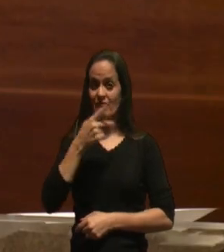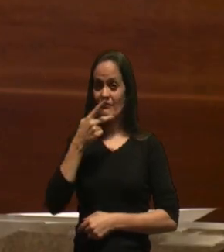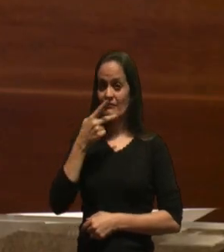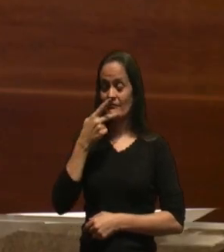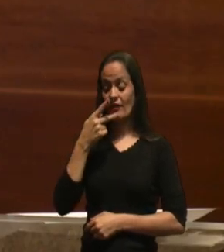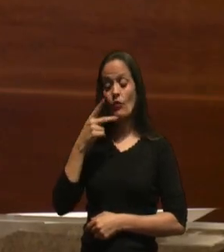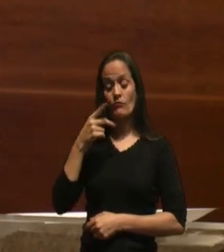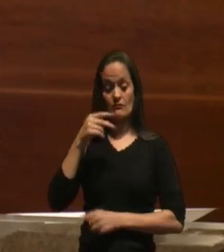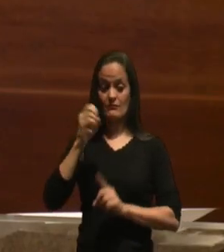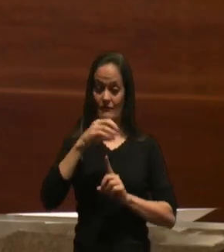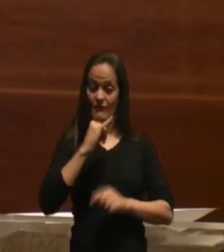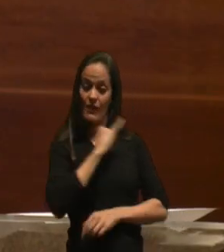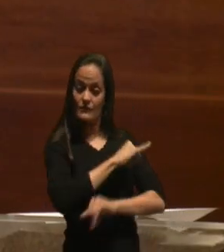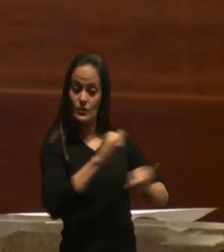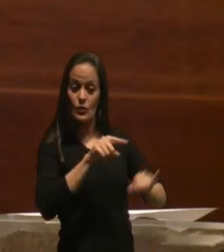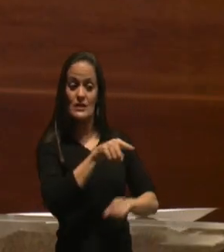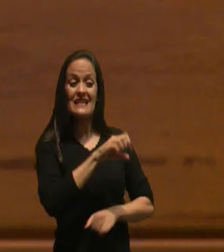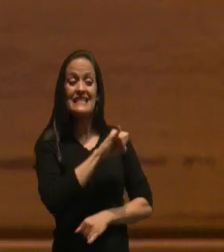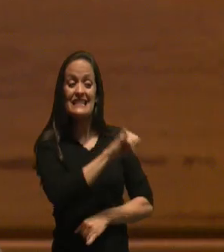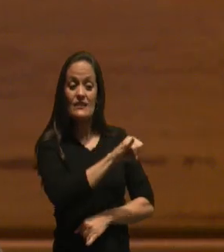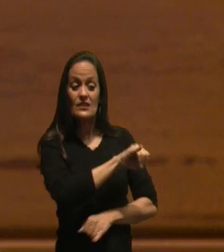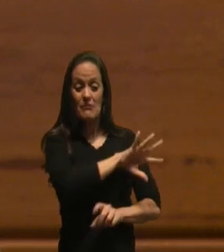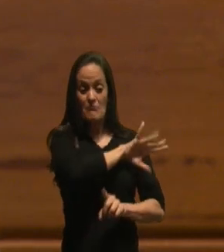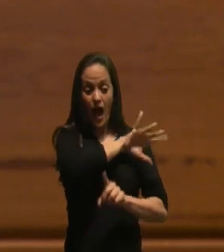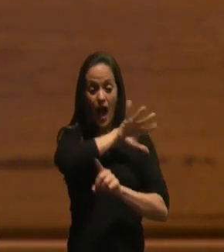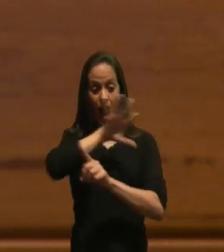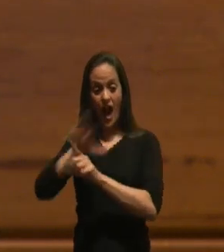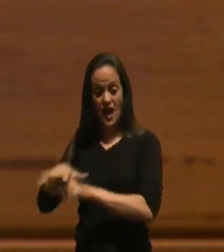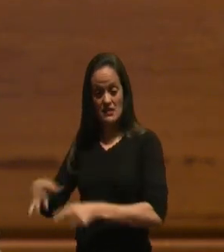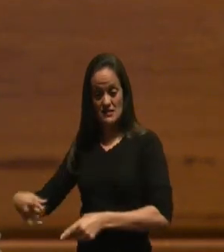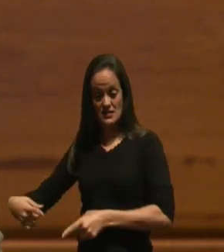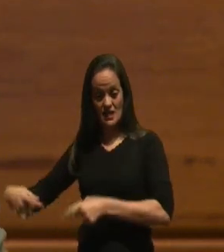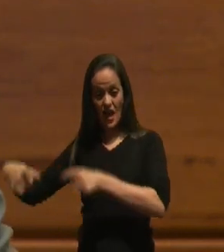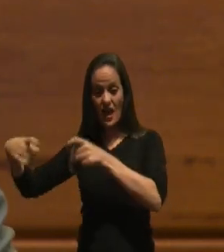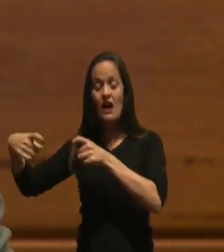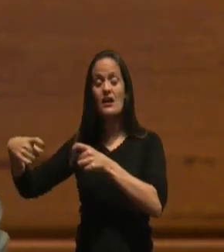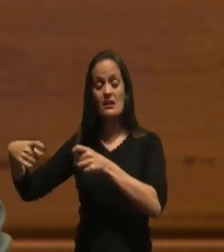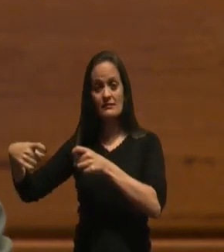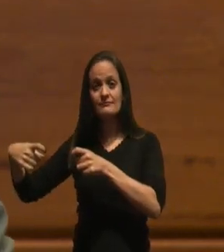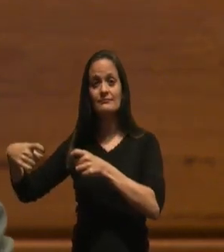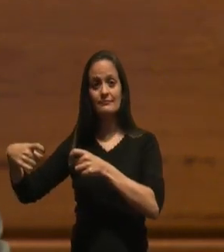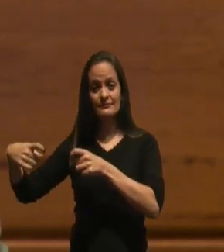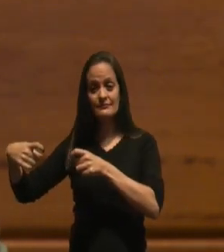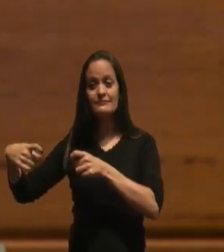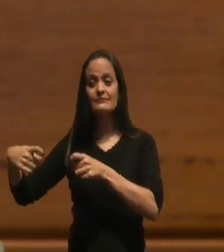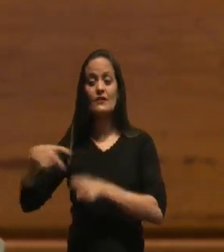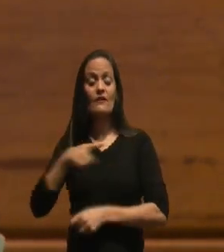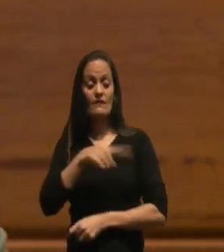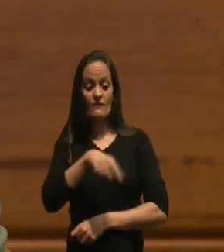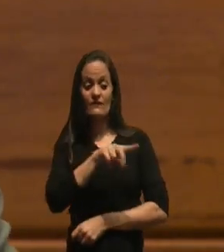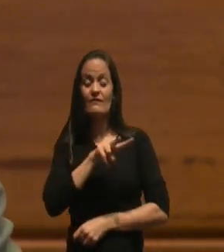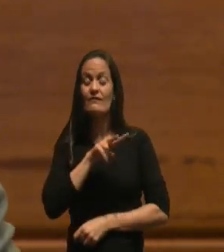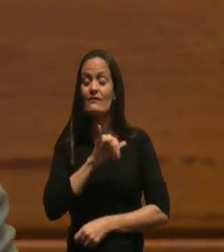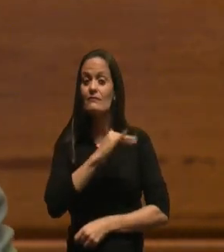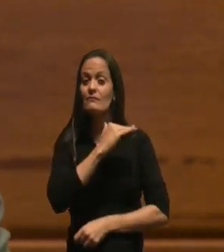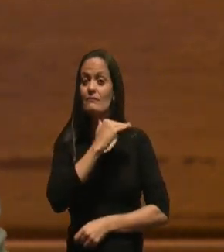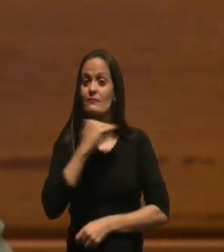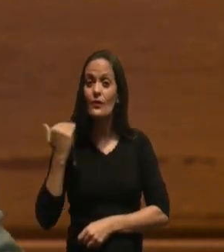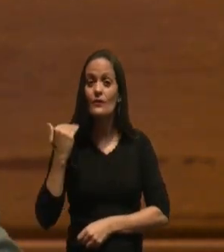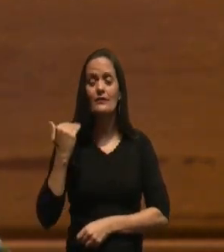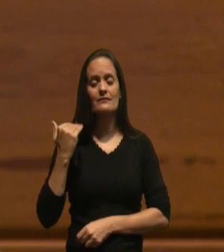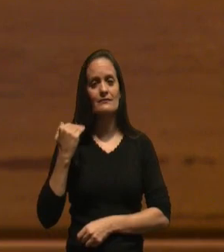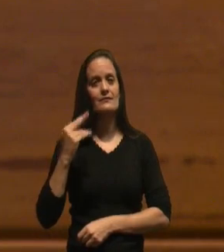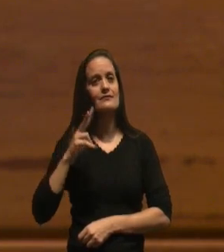voltarem sãos e salvos desta batalha, porque a minha palavra não era do Senhor, mas se isto acontecer, vocês vão